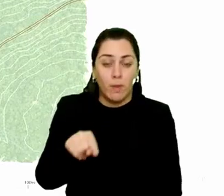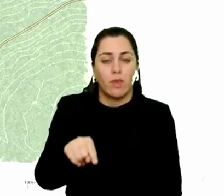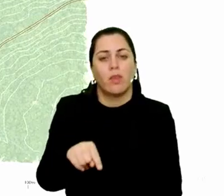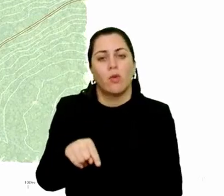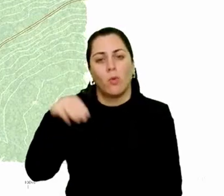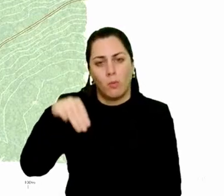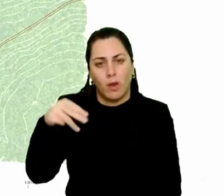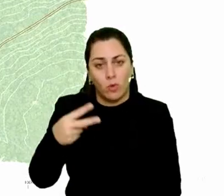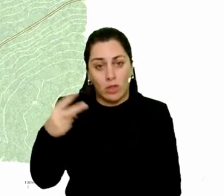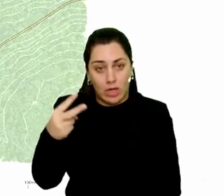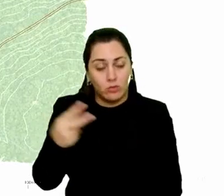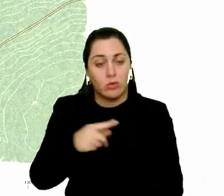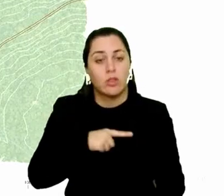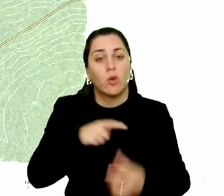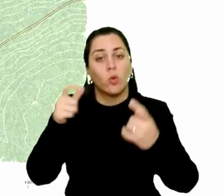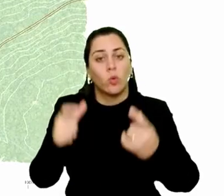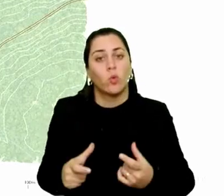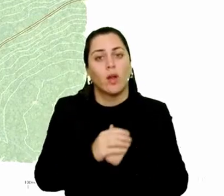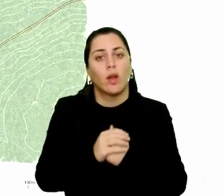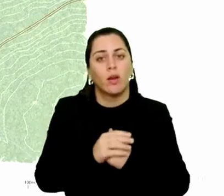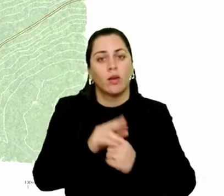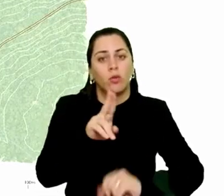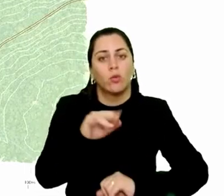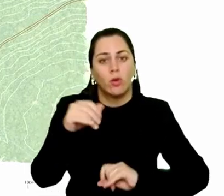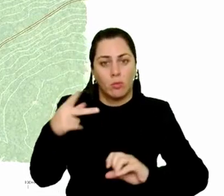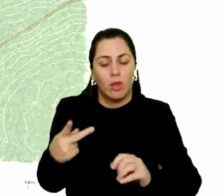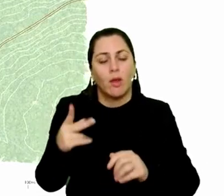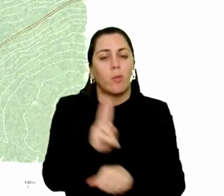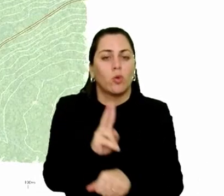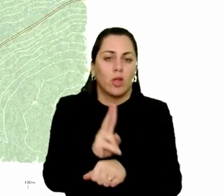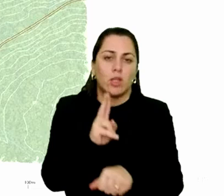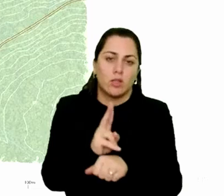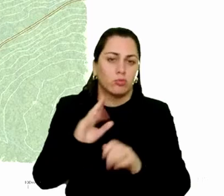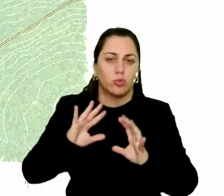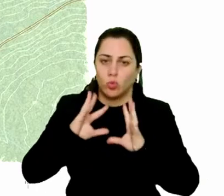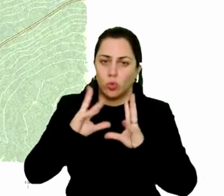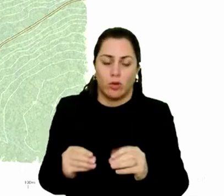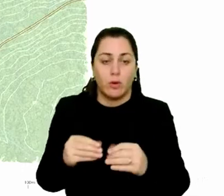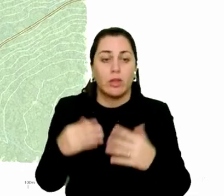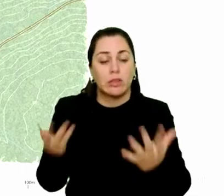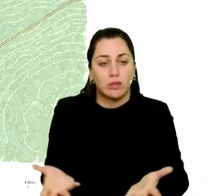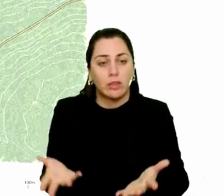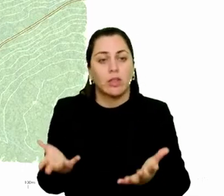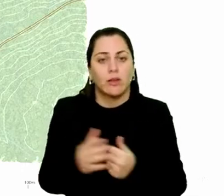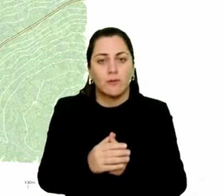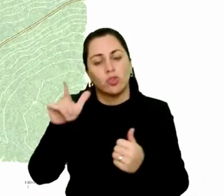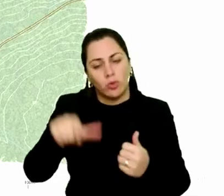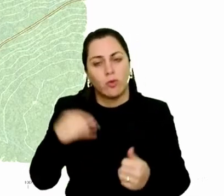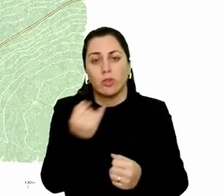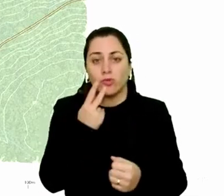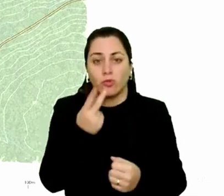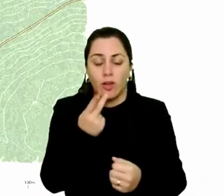e ele é classificado como uma unidade de conservação de proteção integral. Então, como eu disse, reforçando novamente, é